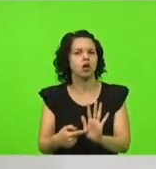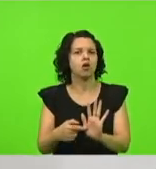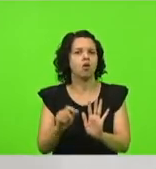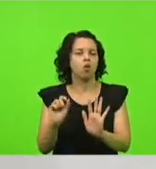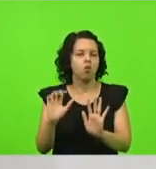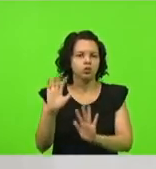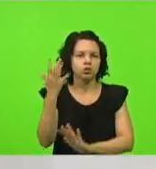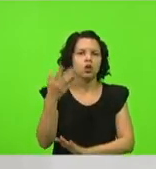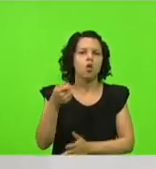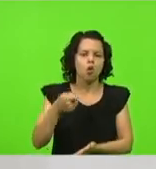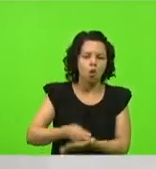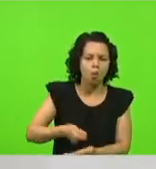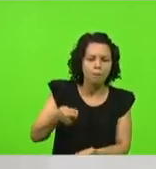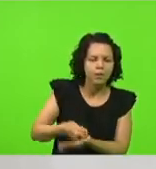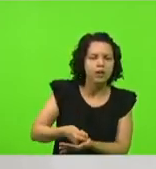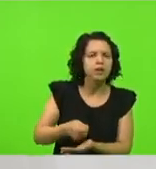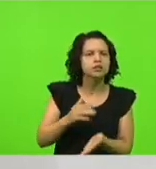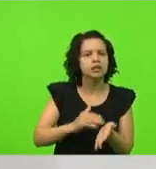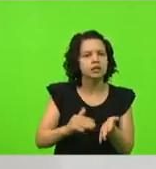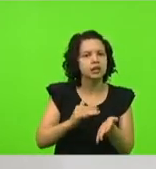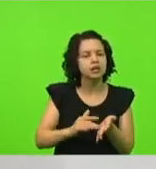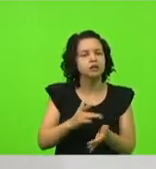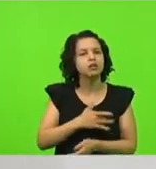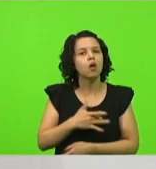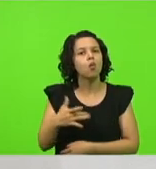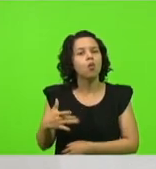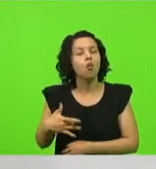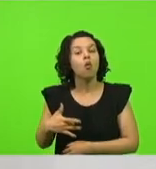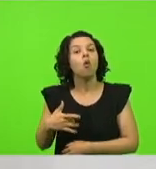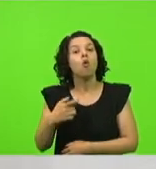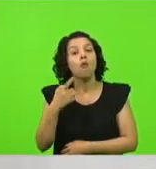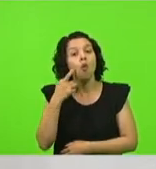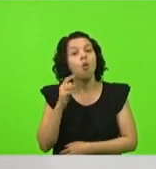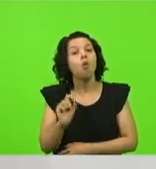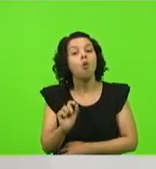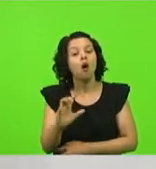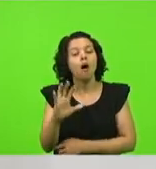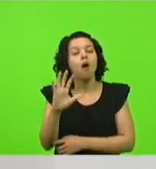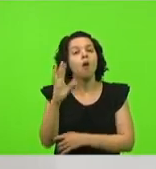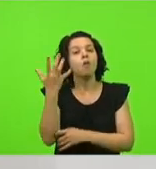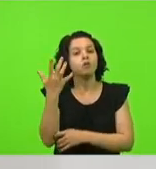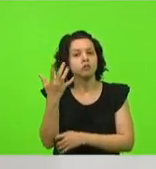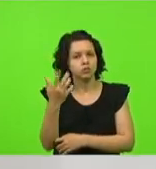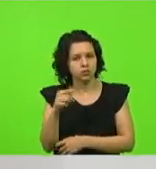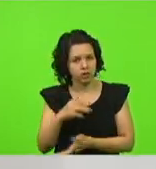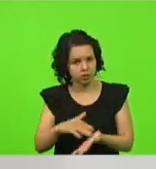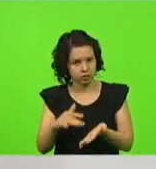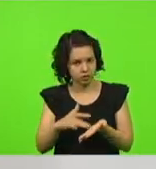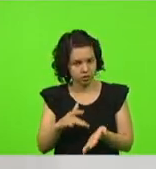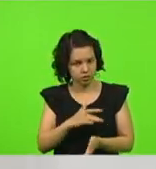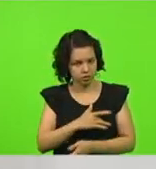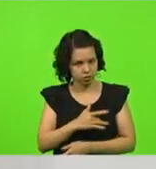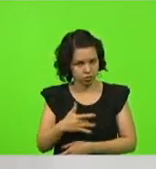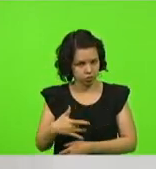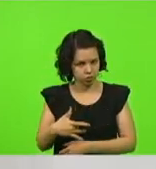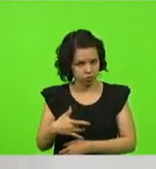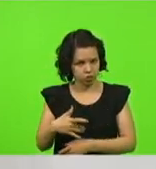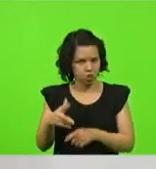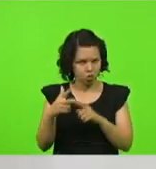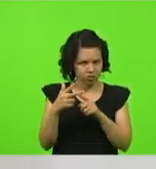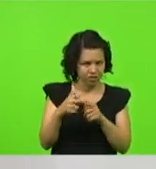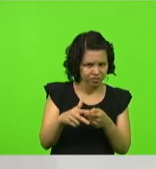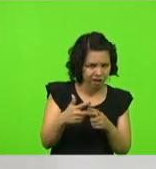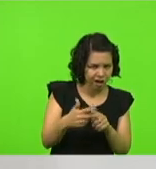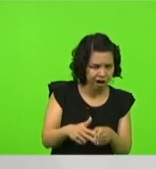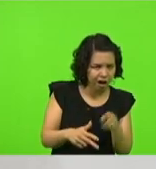acontecendo, cobrei a Secretaria de Saúde e adivinhem só qual foi a reação da Secretaria de Saúde. Consertar o equipamento, ir